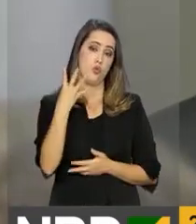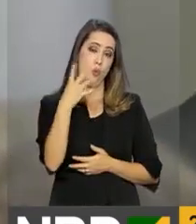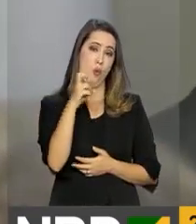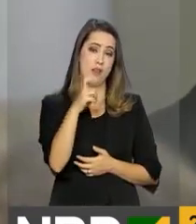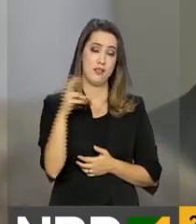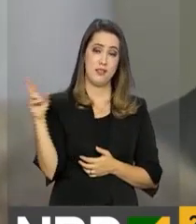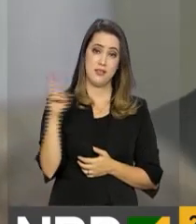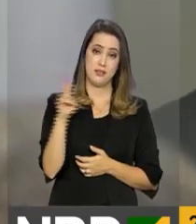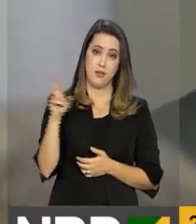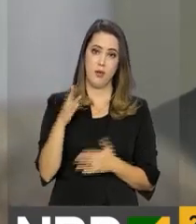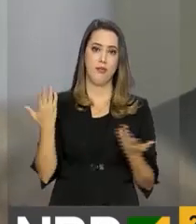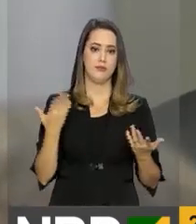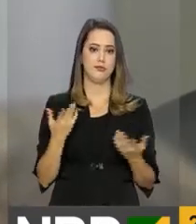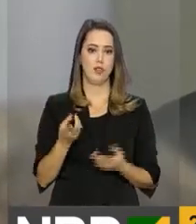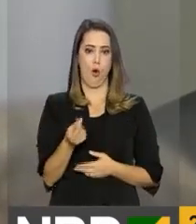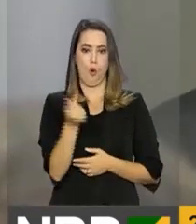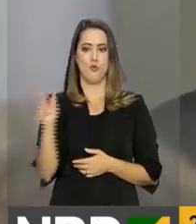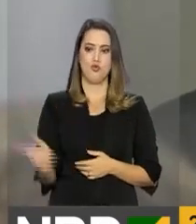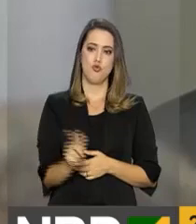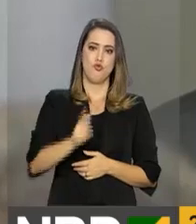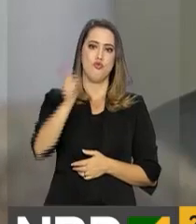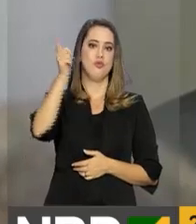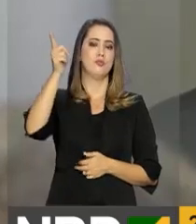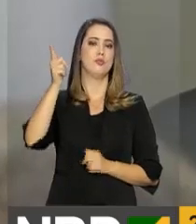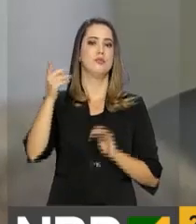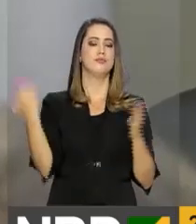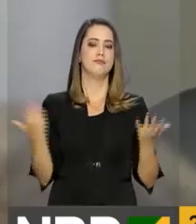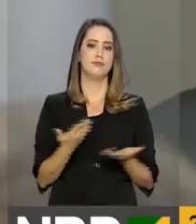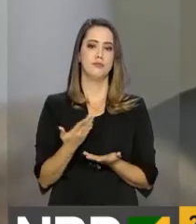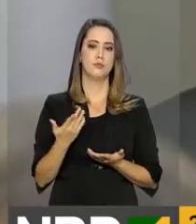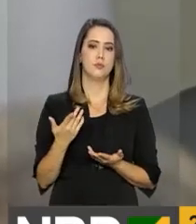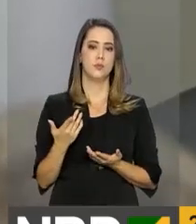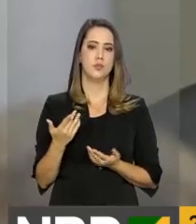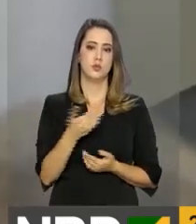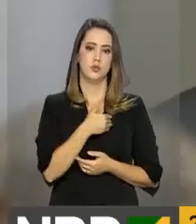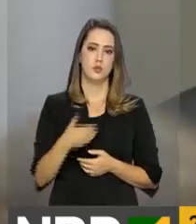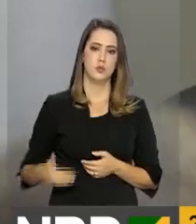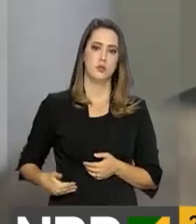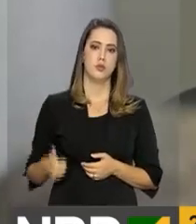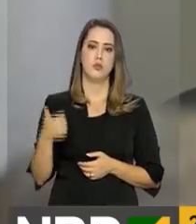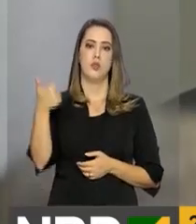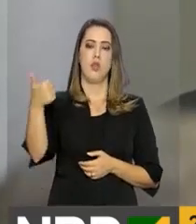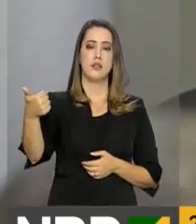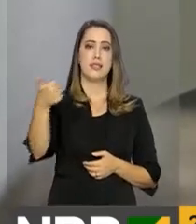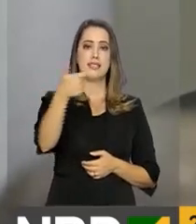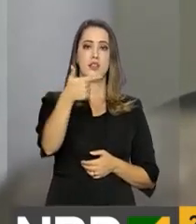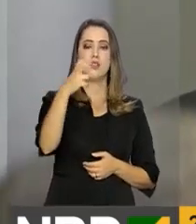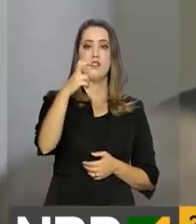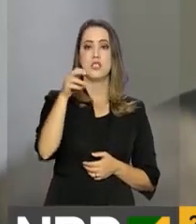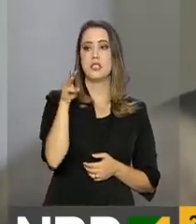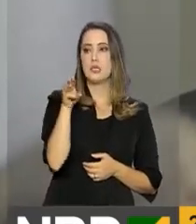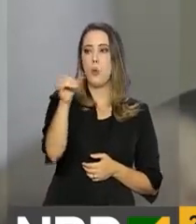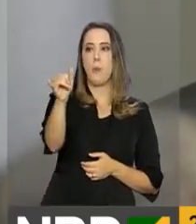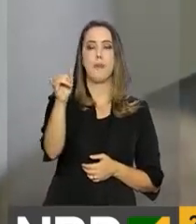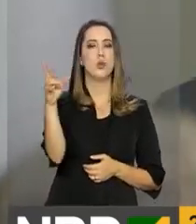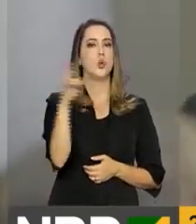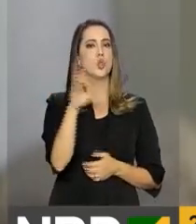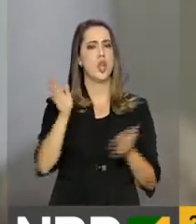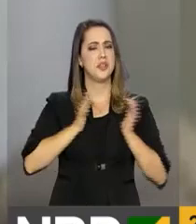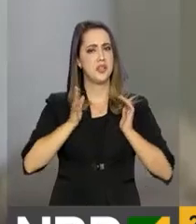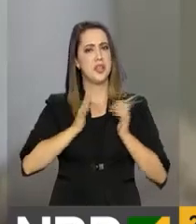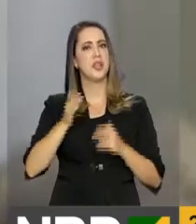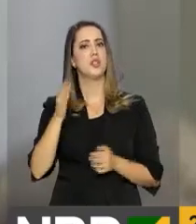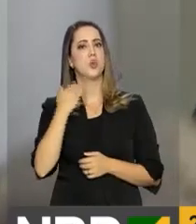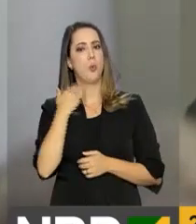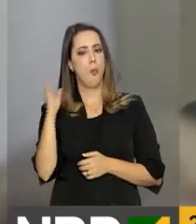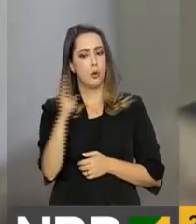era de 35 bilhões, passou a ser um patrimônio público, de 125 bilhões de reais. Tudo